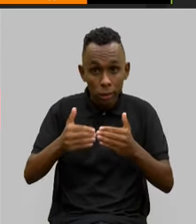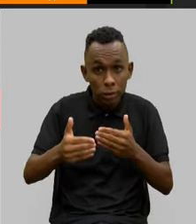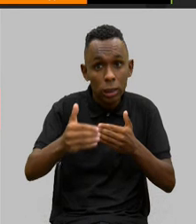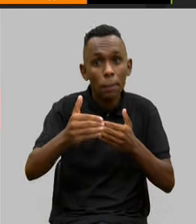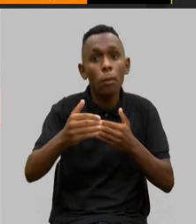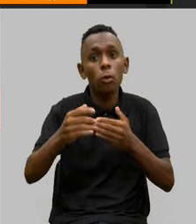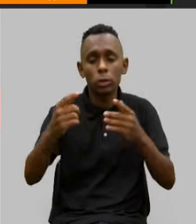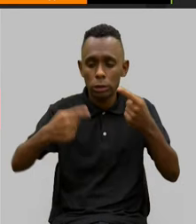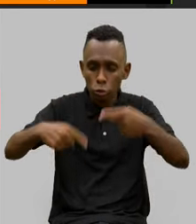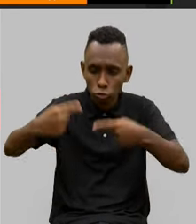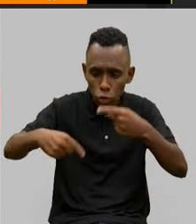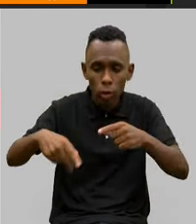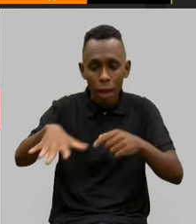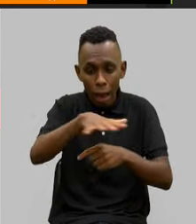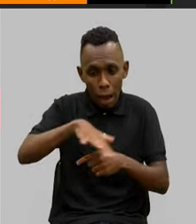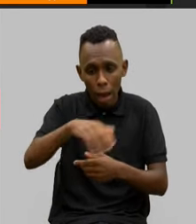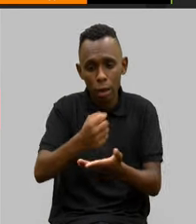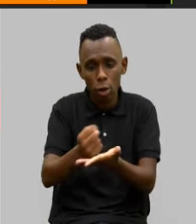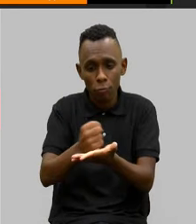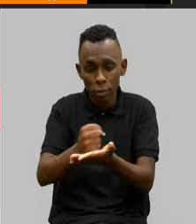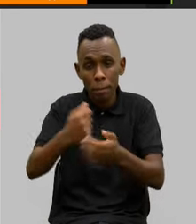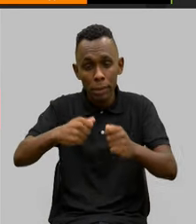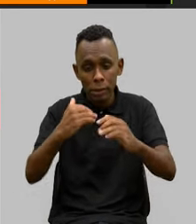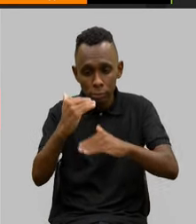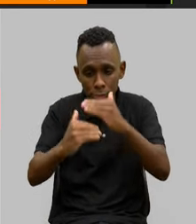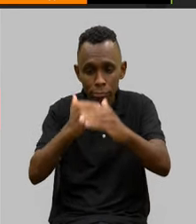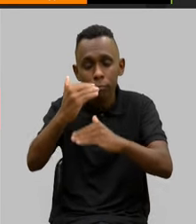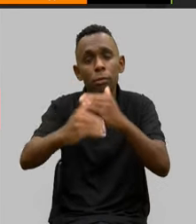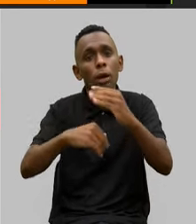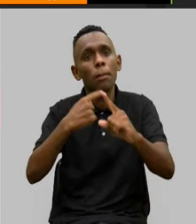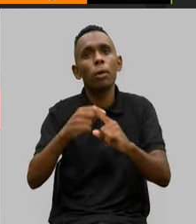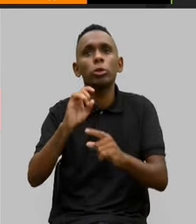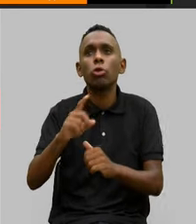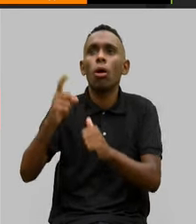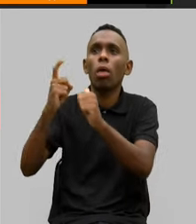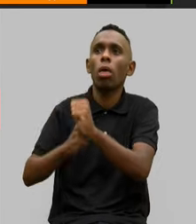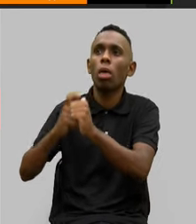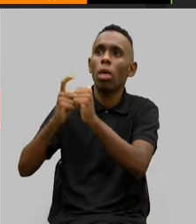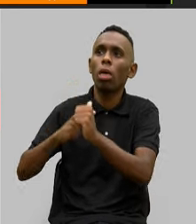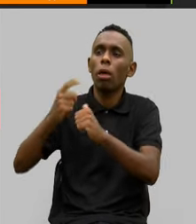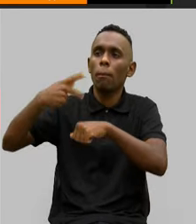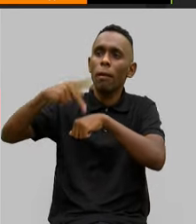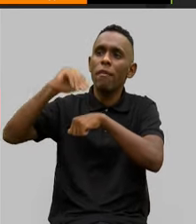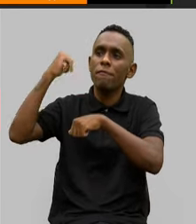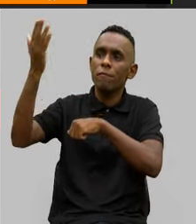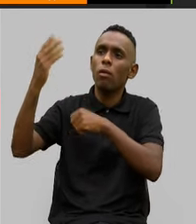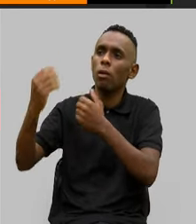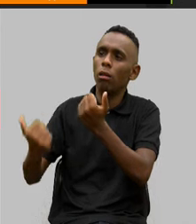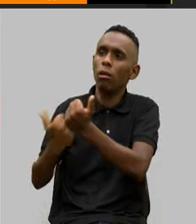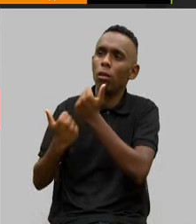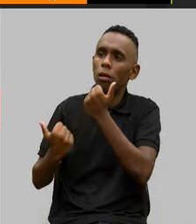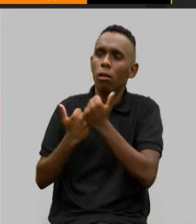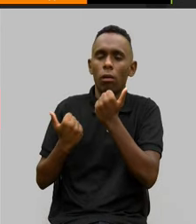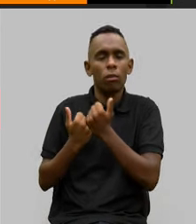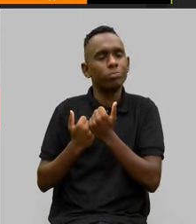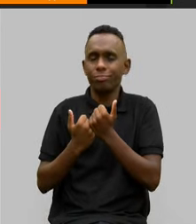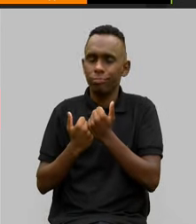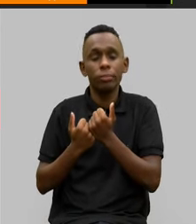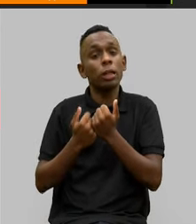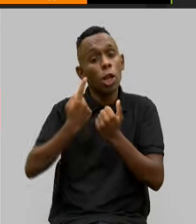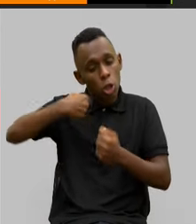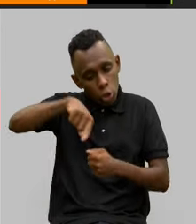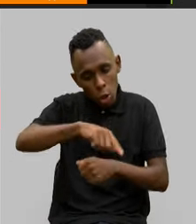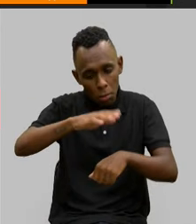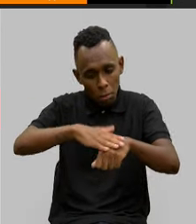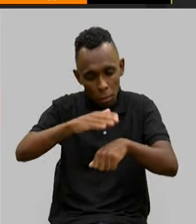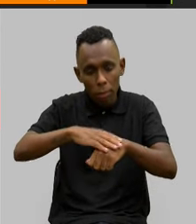fortalecendo a indústria farmoquímica no nosso país para que a gente não fique dependendo também dessas importações para que esses padrões cheguem para